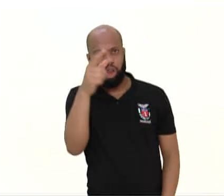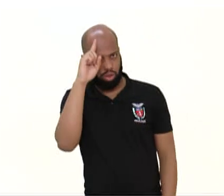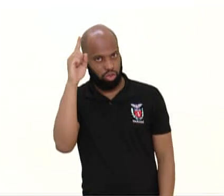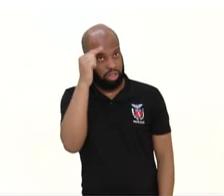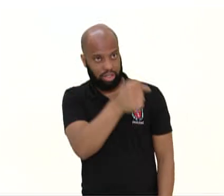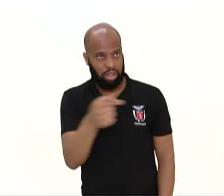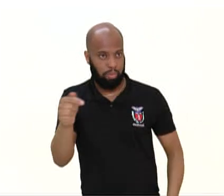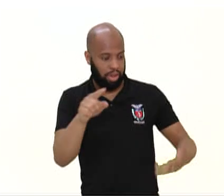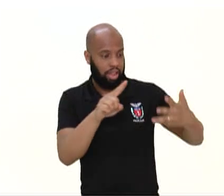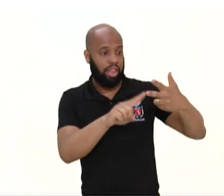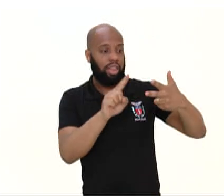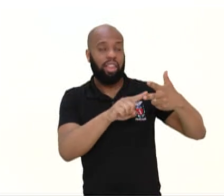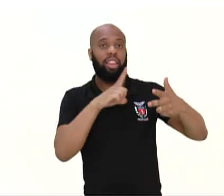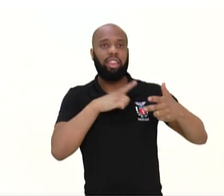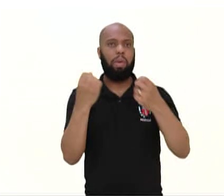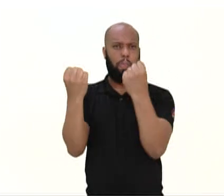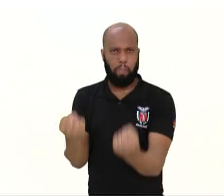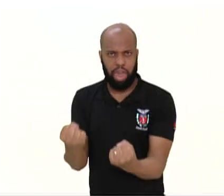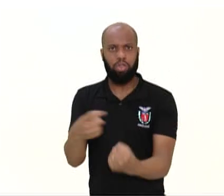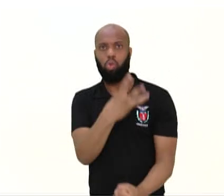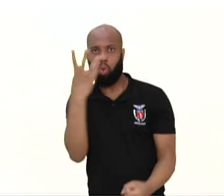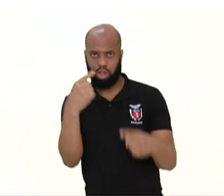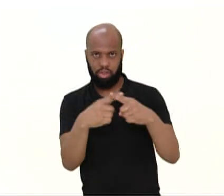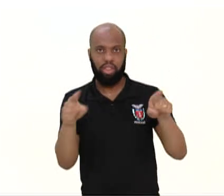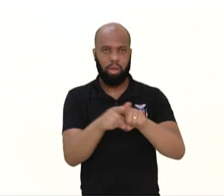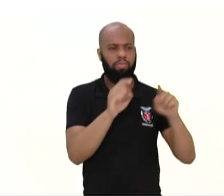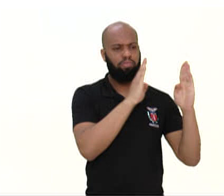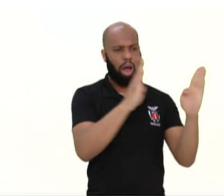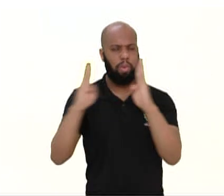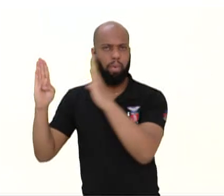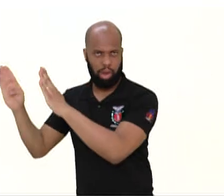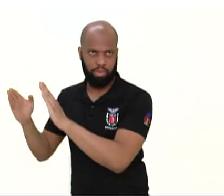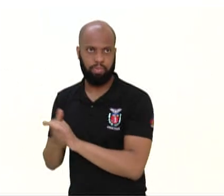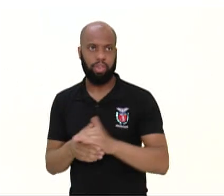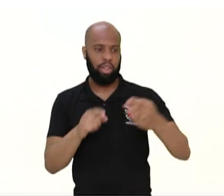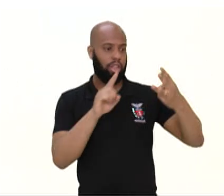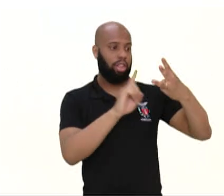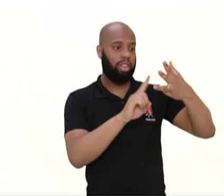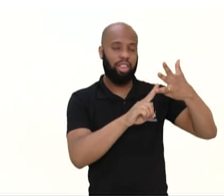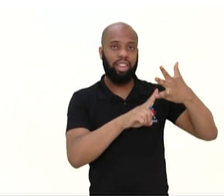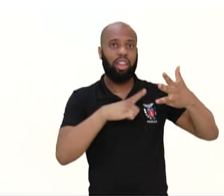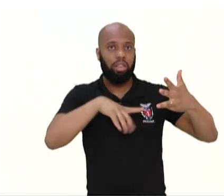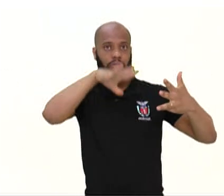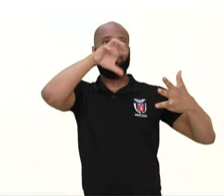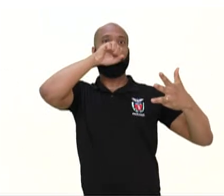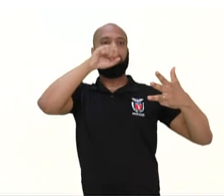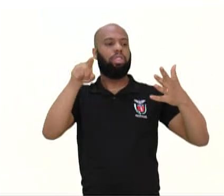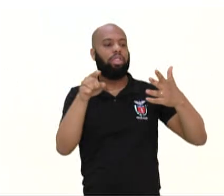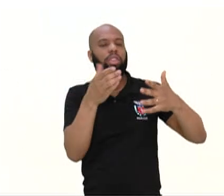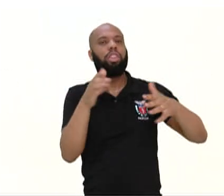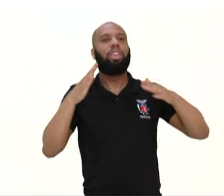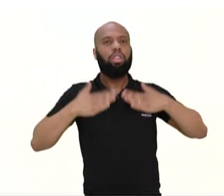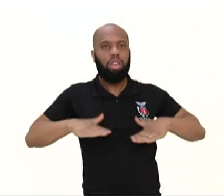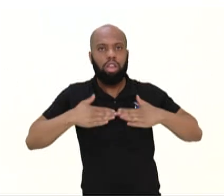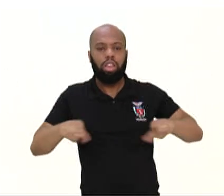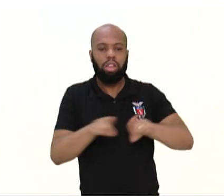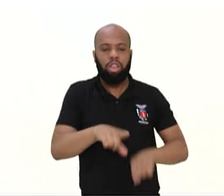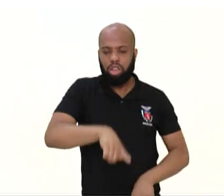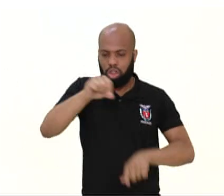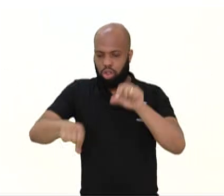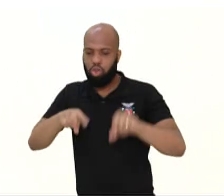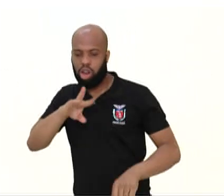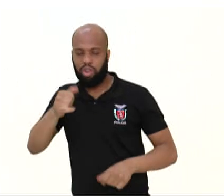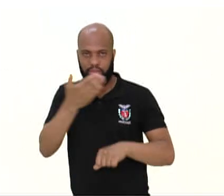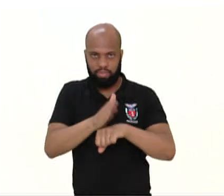C, carga, número de repetições e ordem dos exercícios. Letra D, respiração, descanso e escolha dos